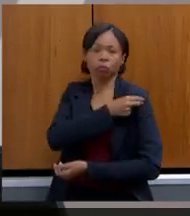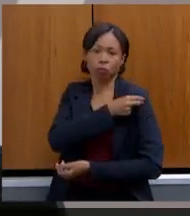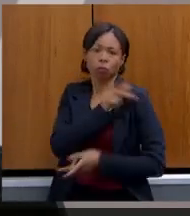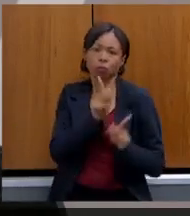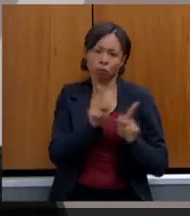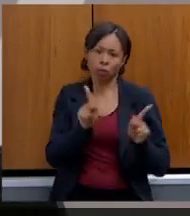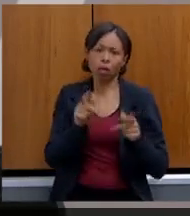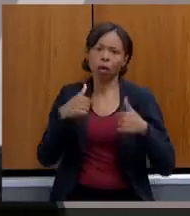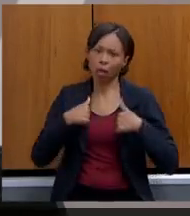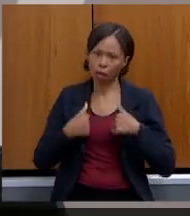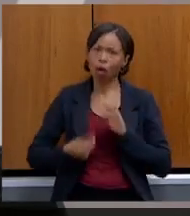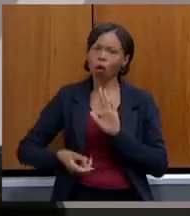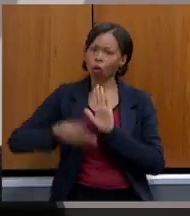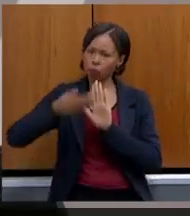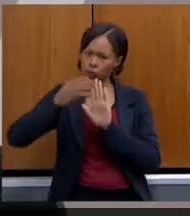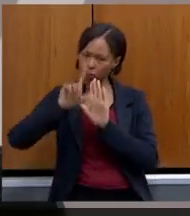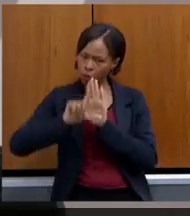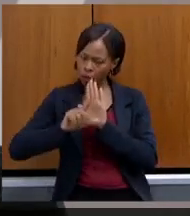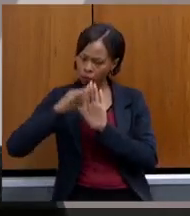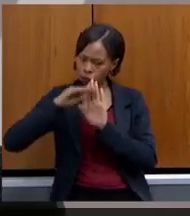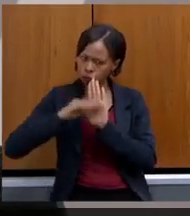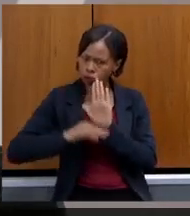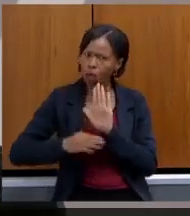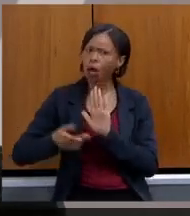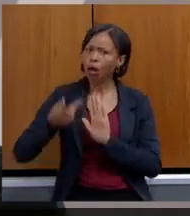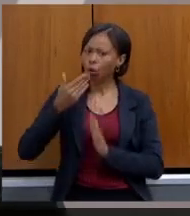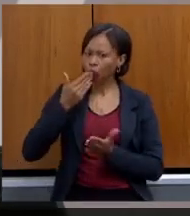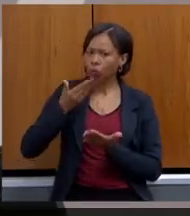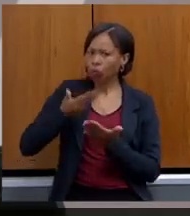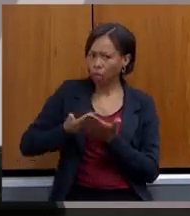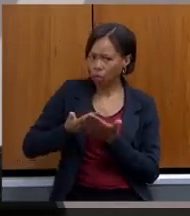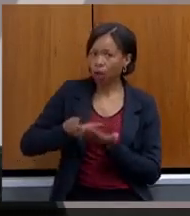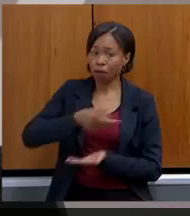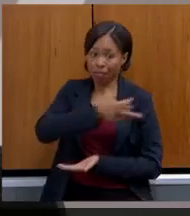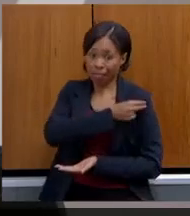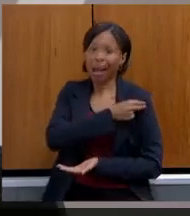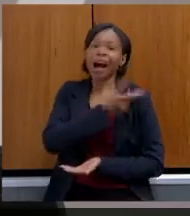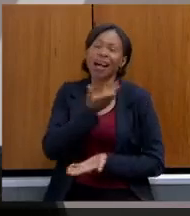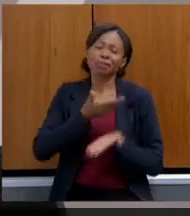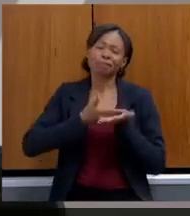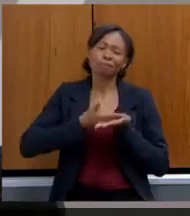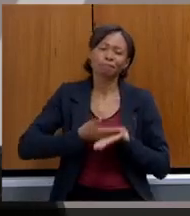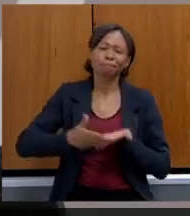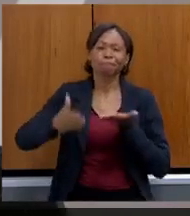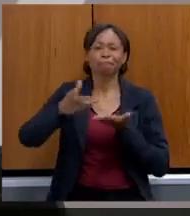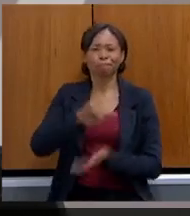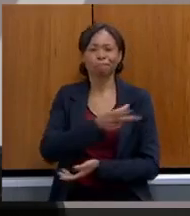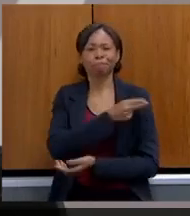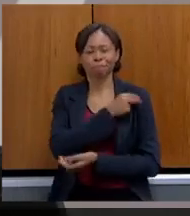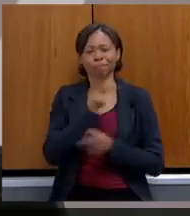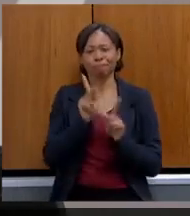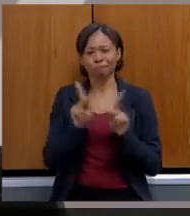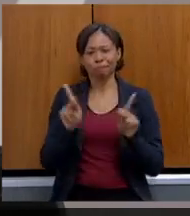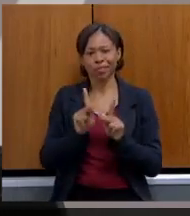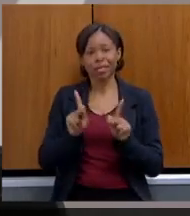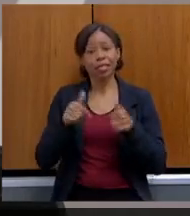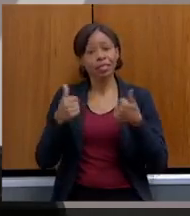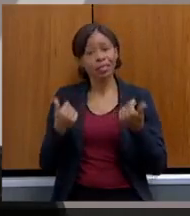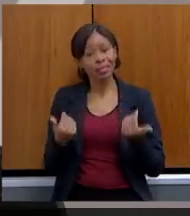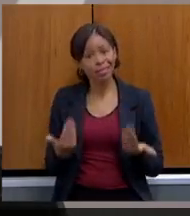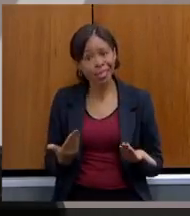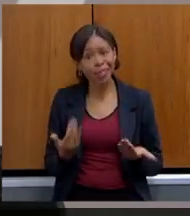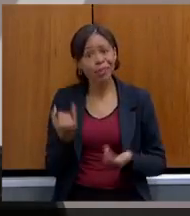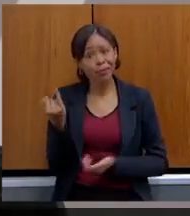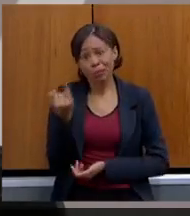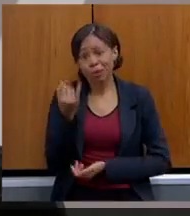falando que para voltar às aulas Que vacinar os professores graças a Deus começaram a assinar os professores Então pensa o seguinte aqui isso vale